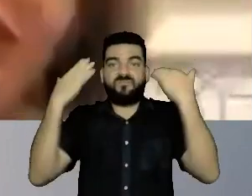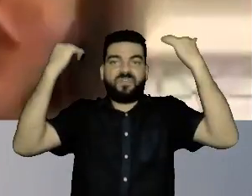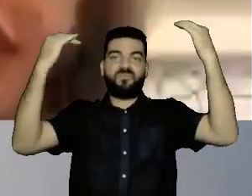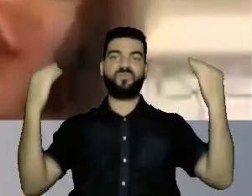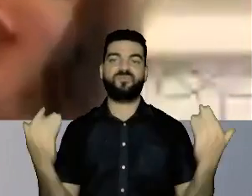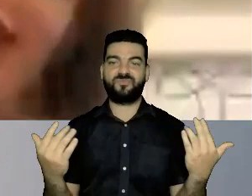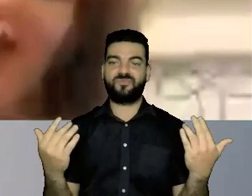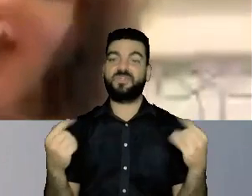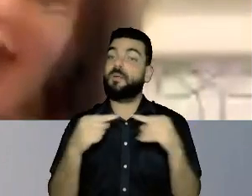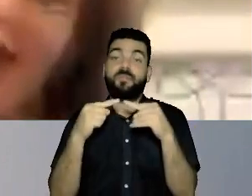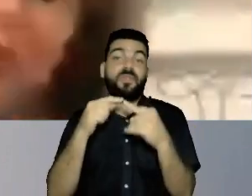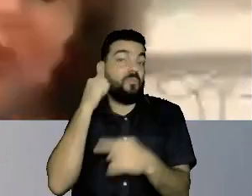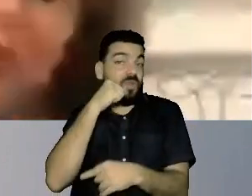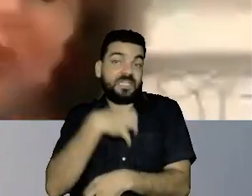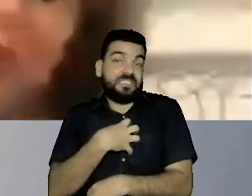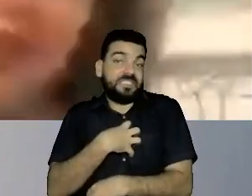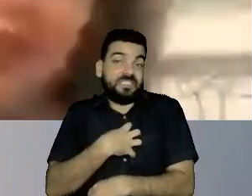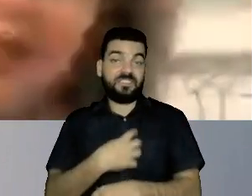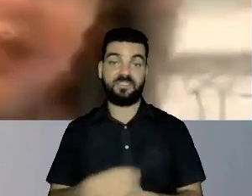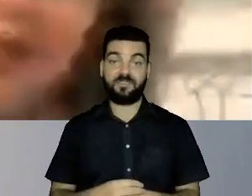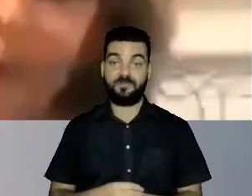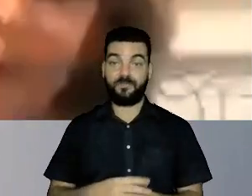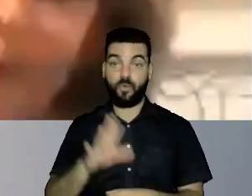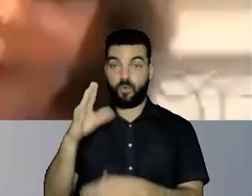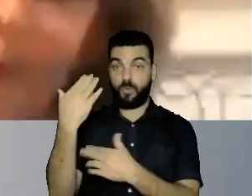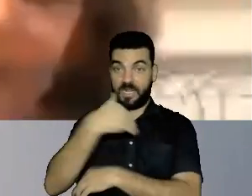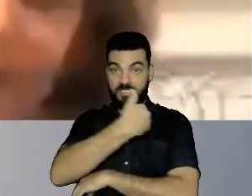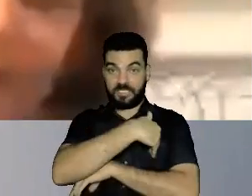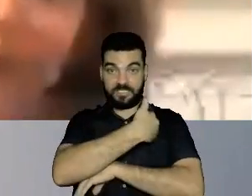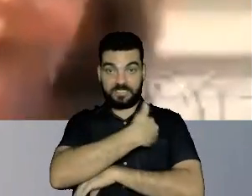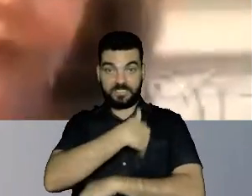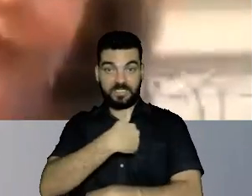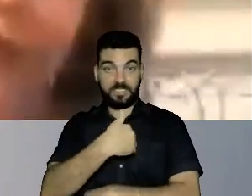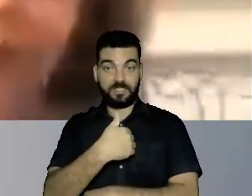escolhas e elegem alguns personagens que são